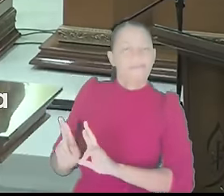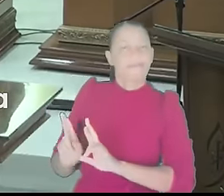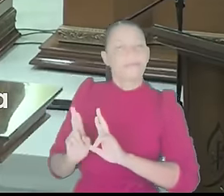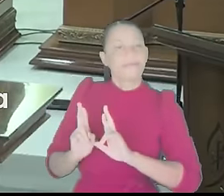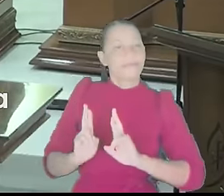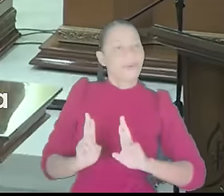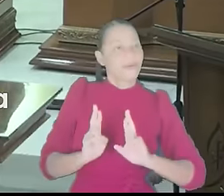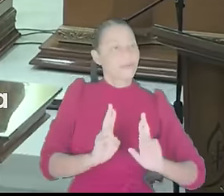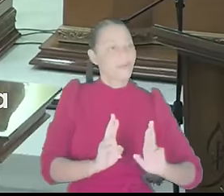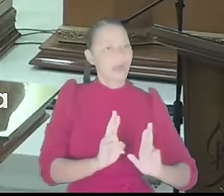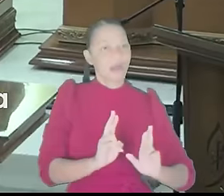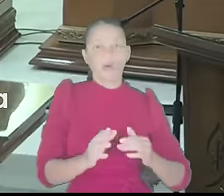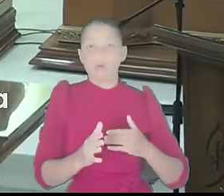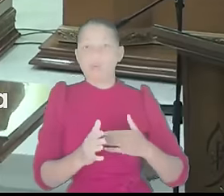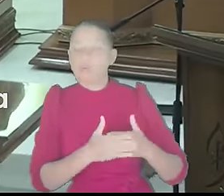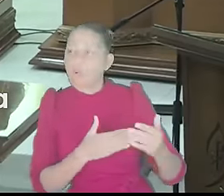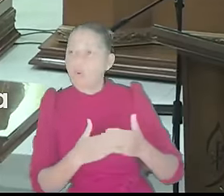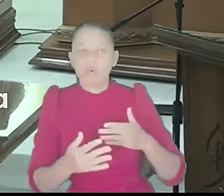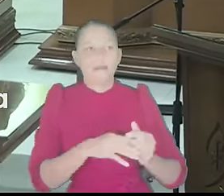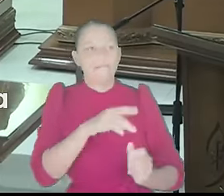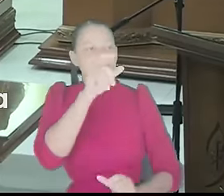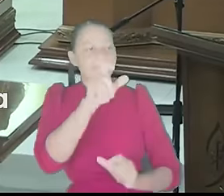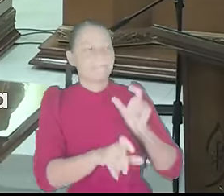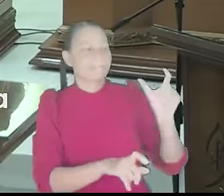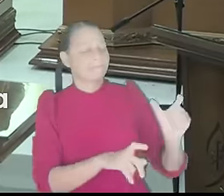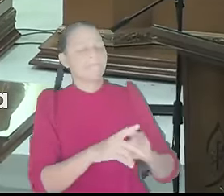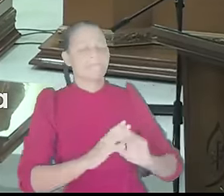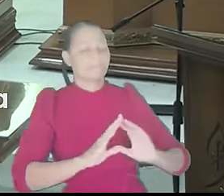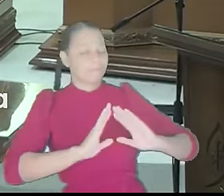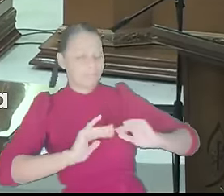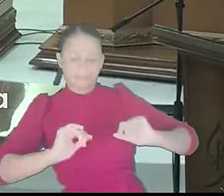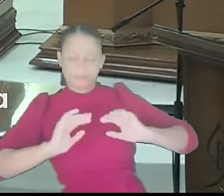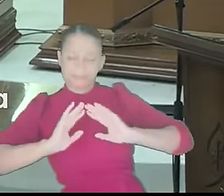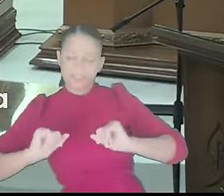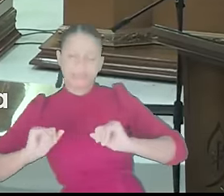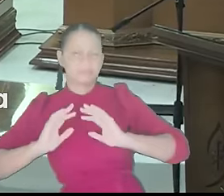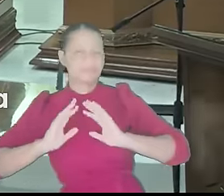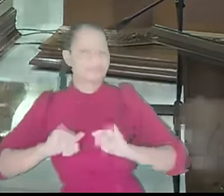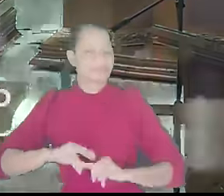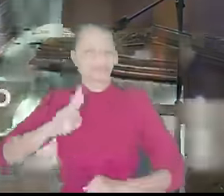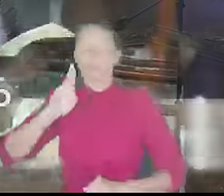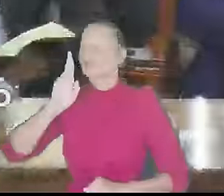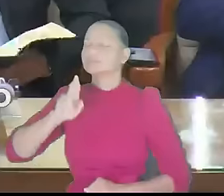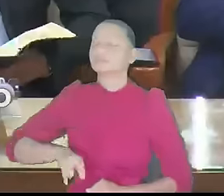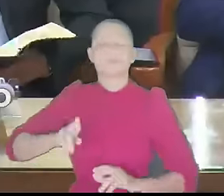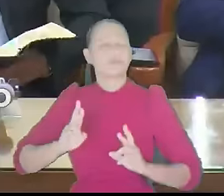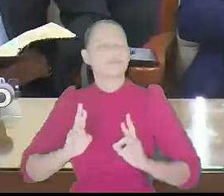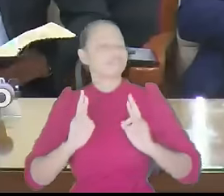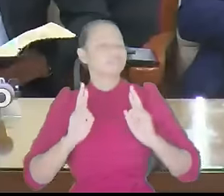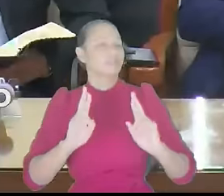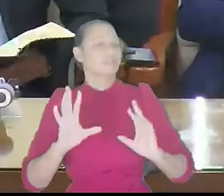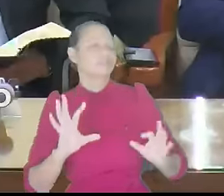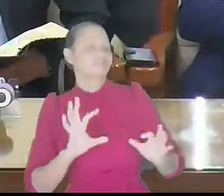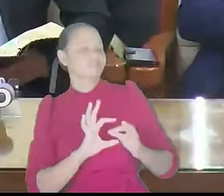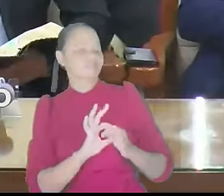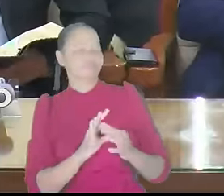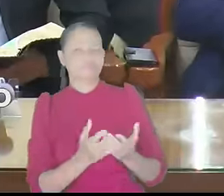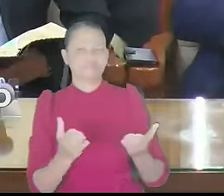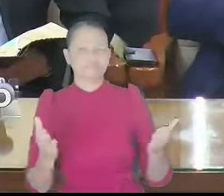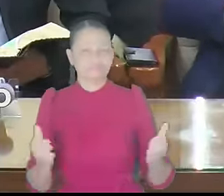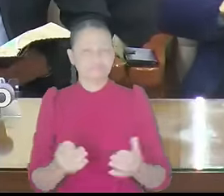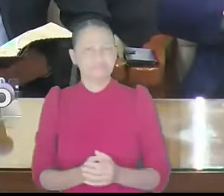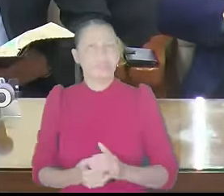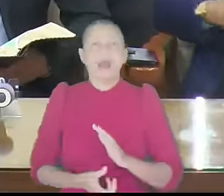vos pedir a razão da esperança que há em vós. Pedro disse, antes santificai a Cristo como